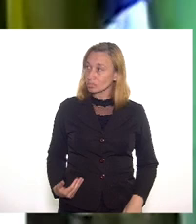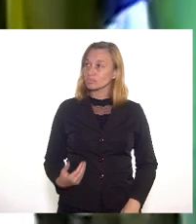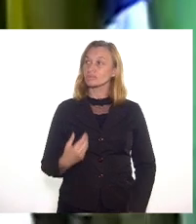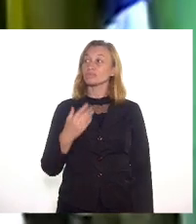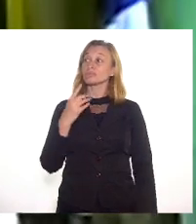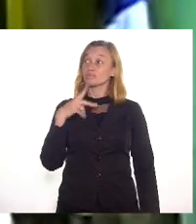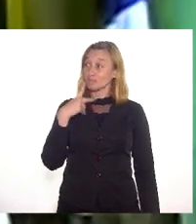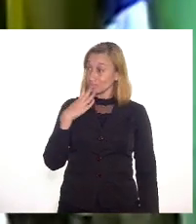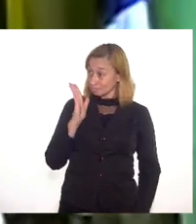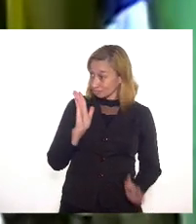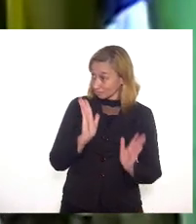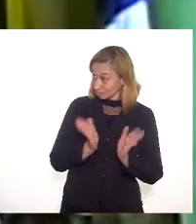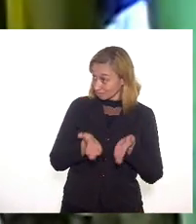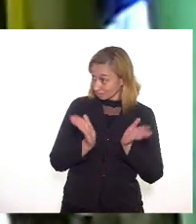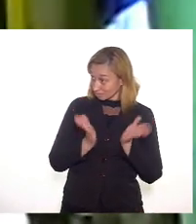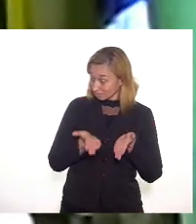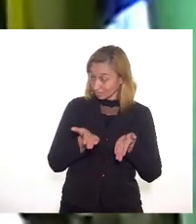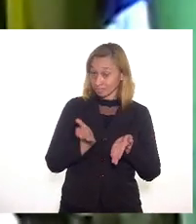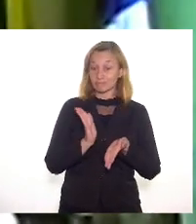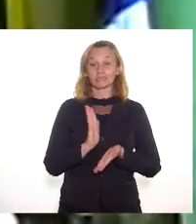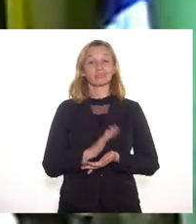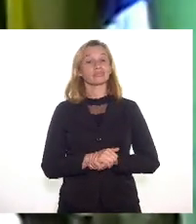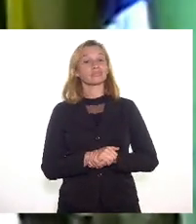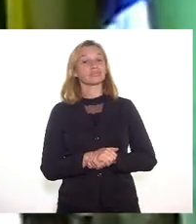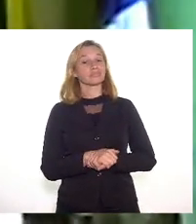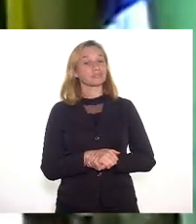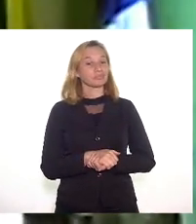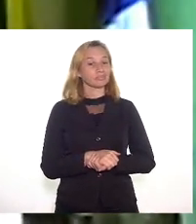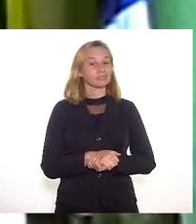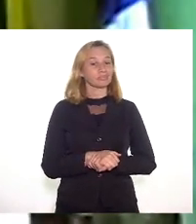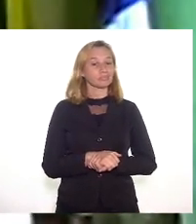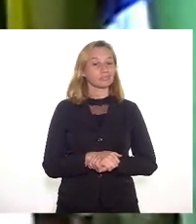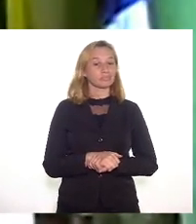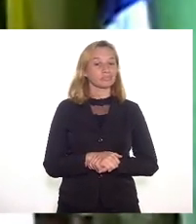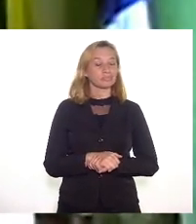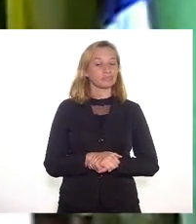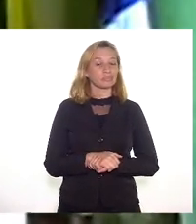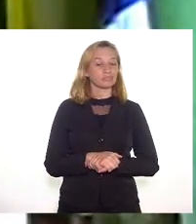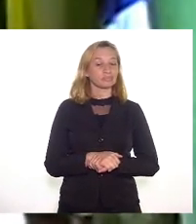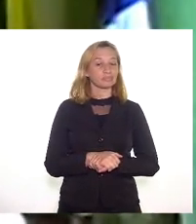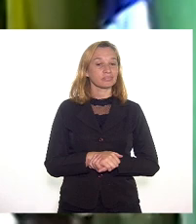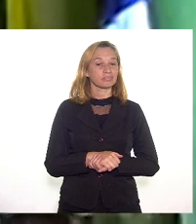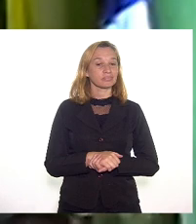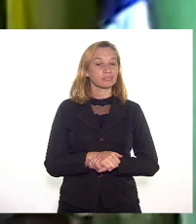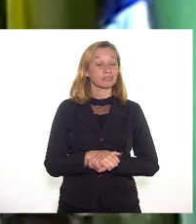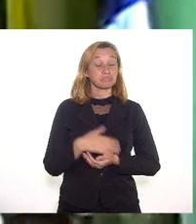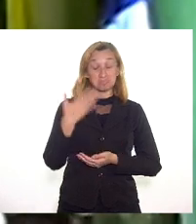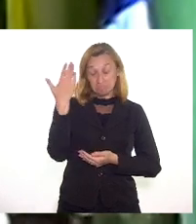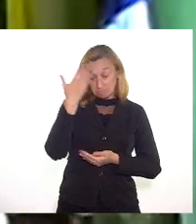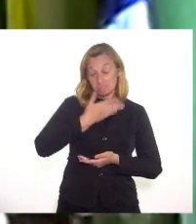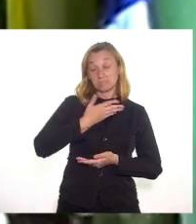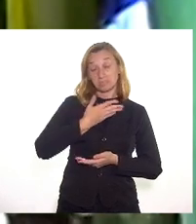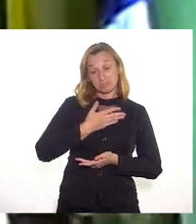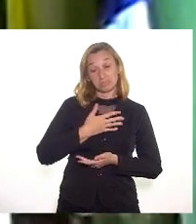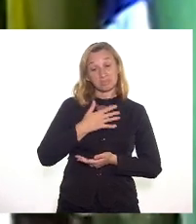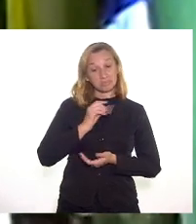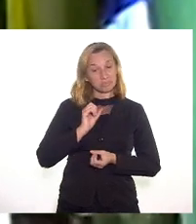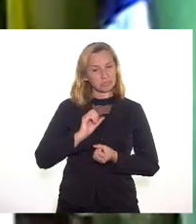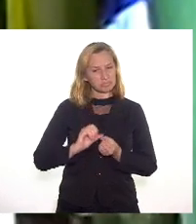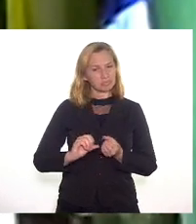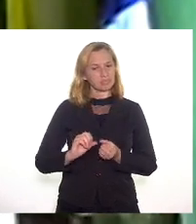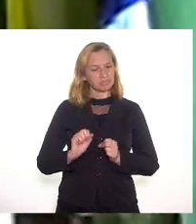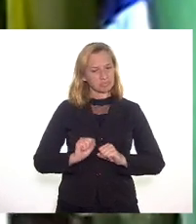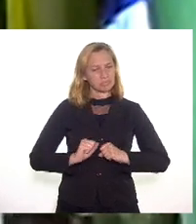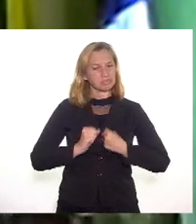dizendo agora, efetivo como governador, tem provado e tem feito um belo